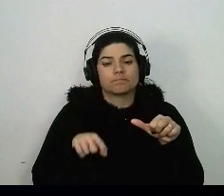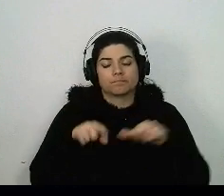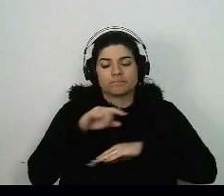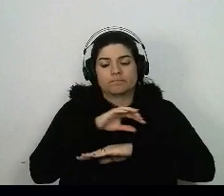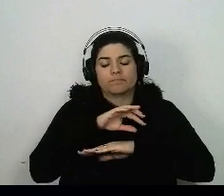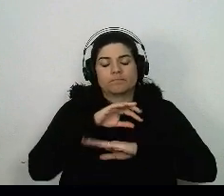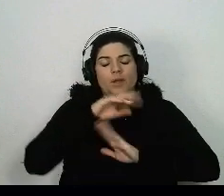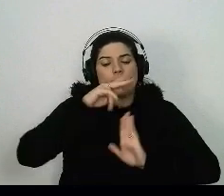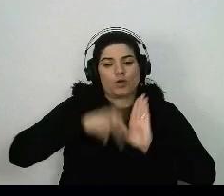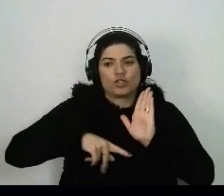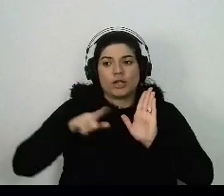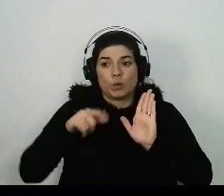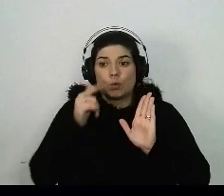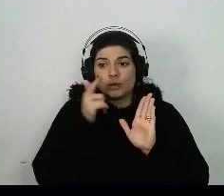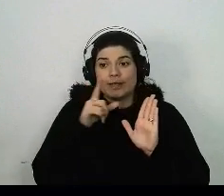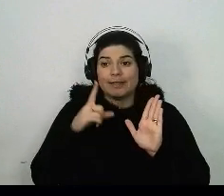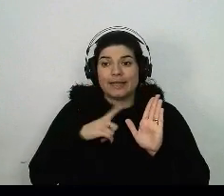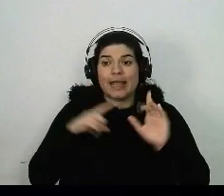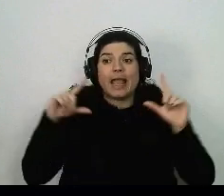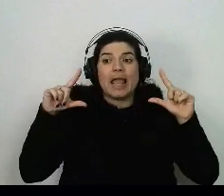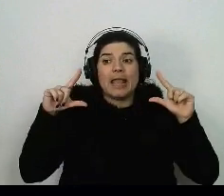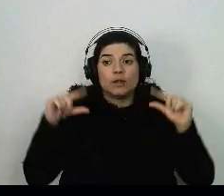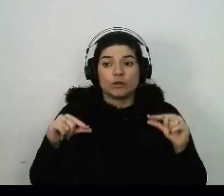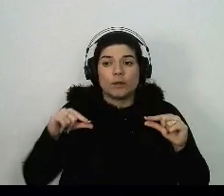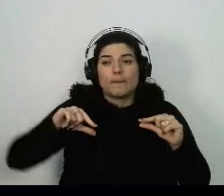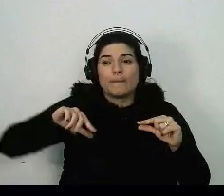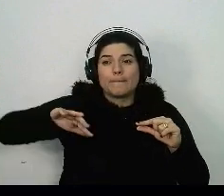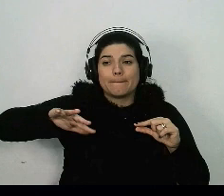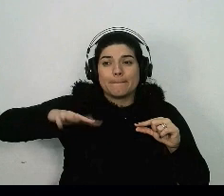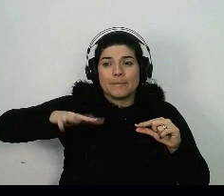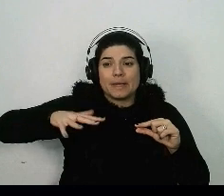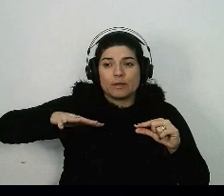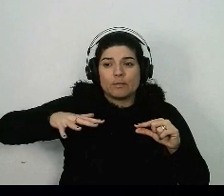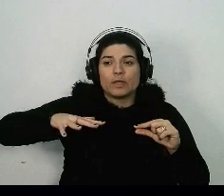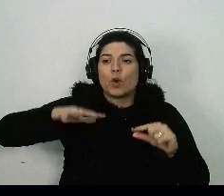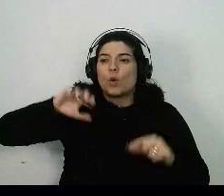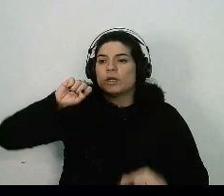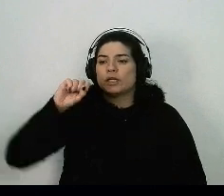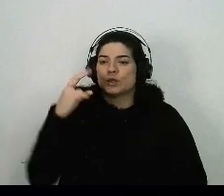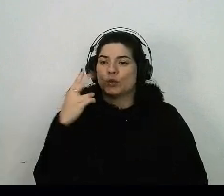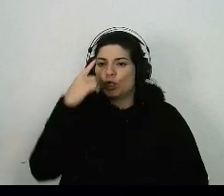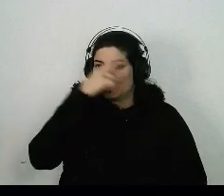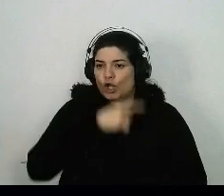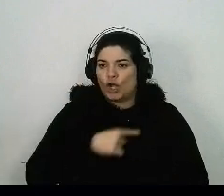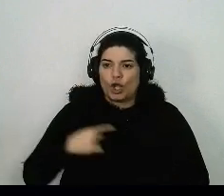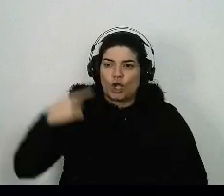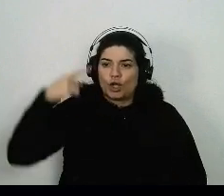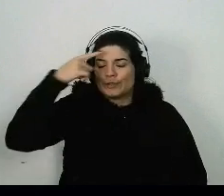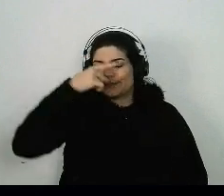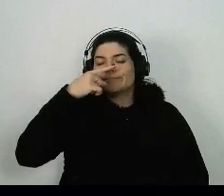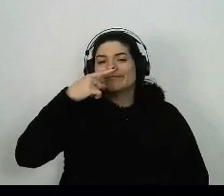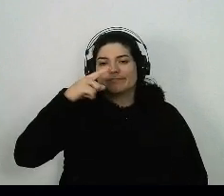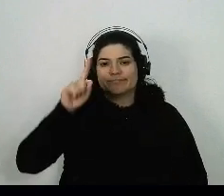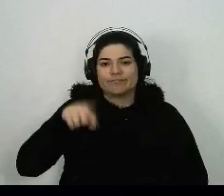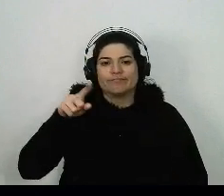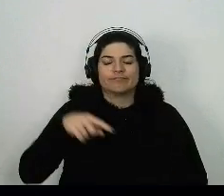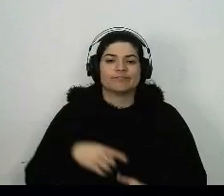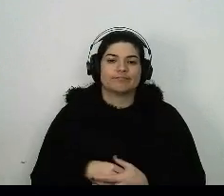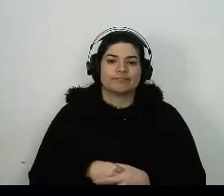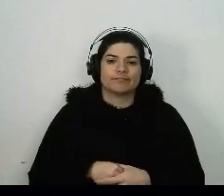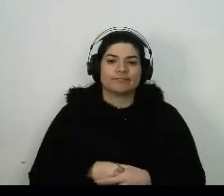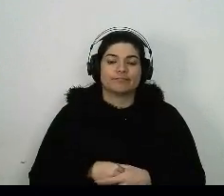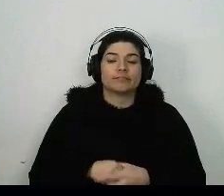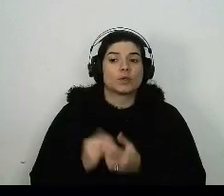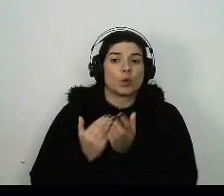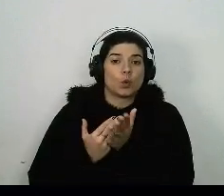foi que a gente teve uma redução de aproximadamente 82 horas na carga dos dados. Então, no início,